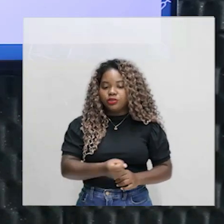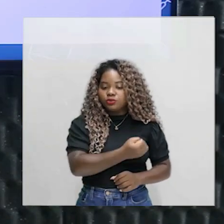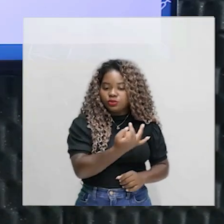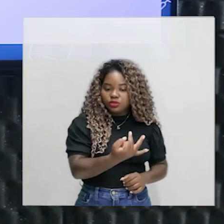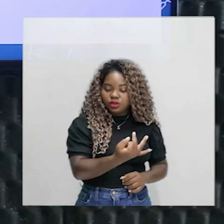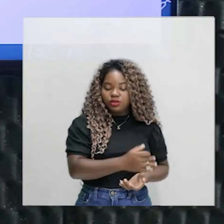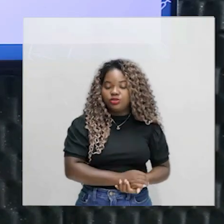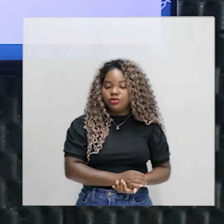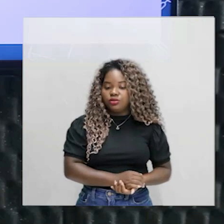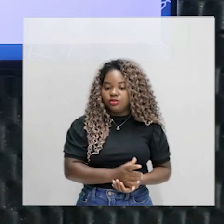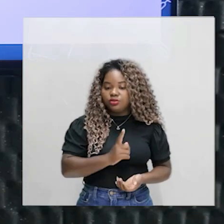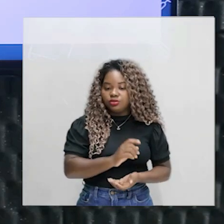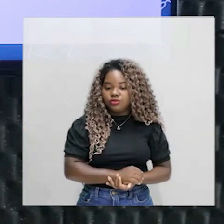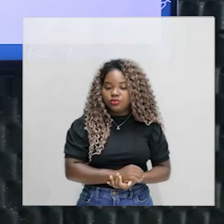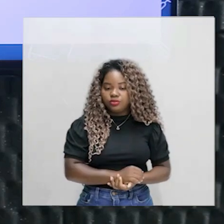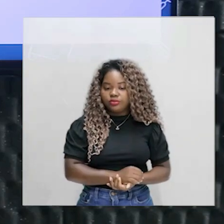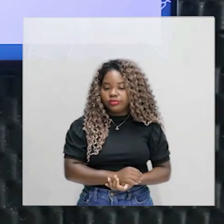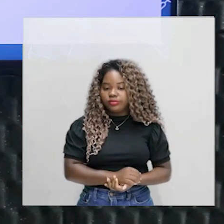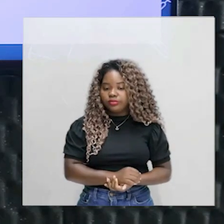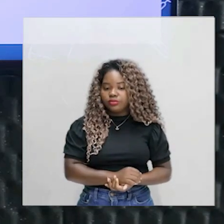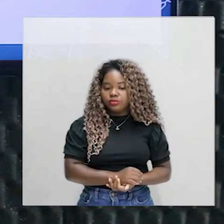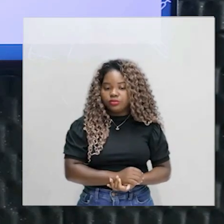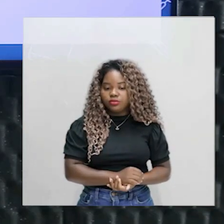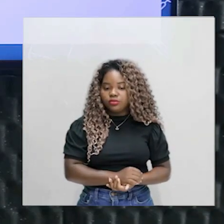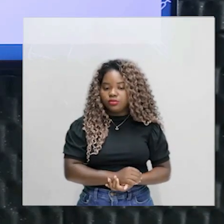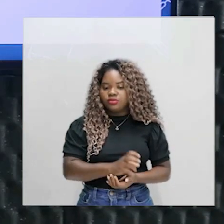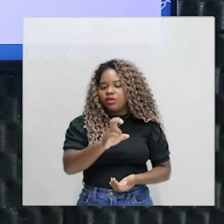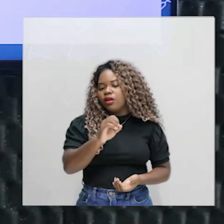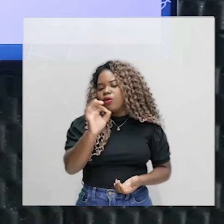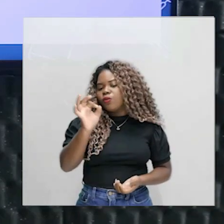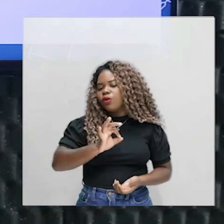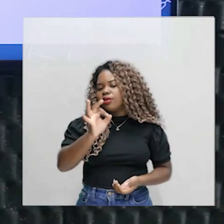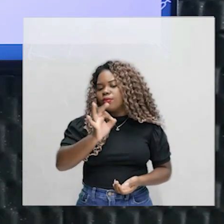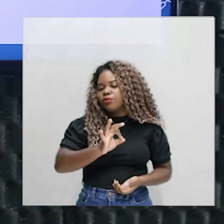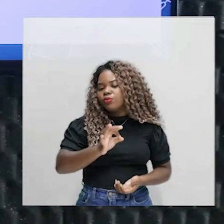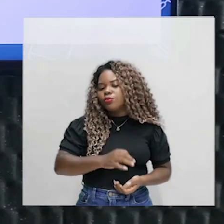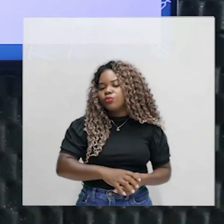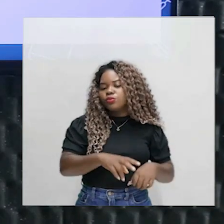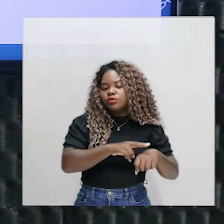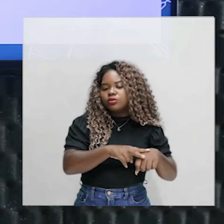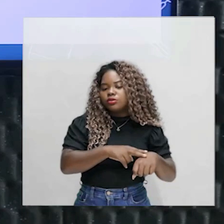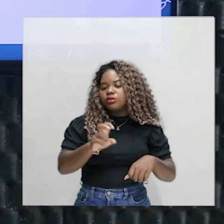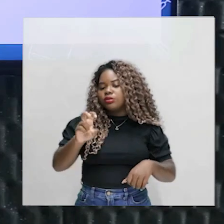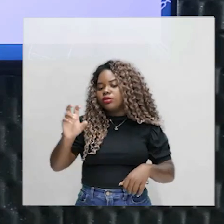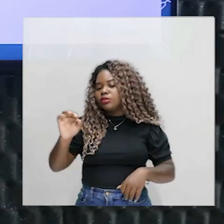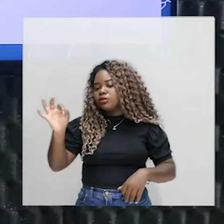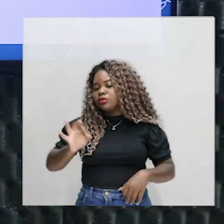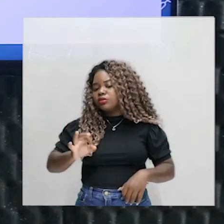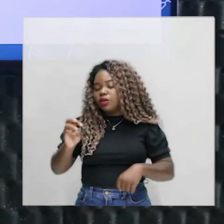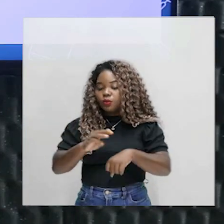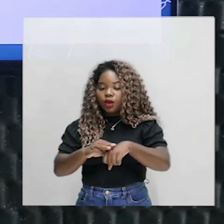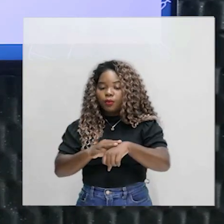aqui que tinha presente Ah eu olhava eu tinha uma taxa de 50% de indivíduos verdes e 50% de indivíduos